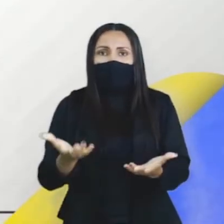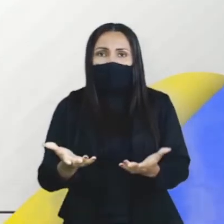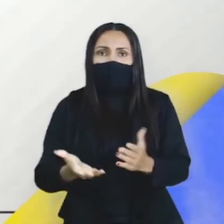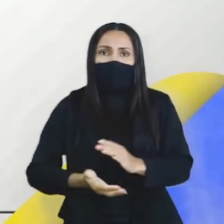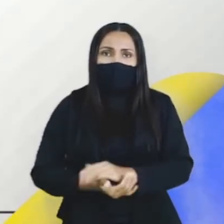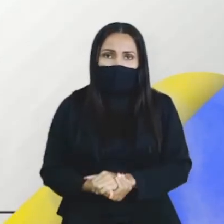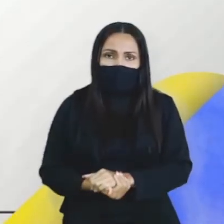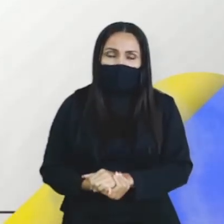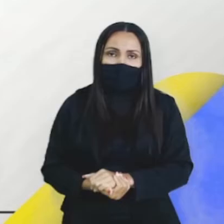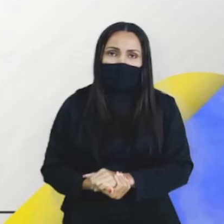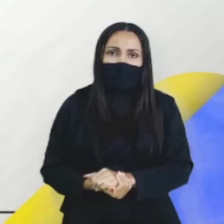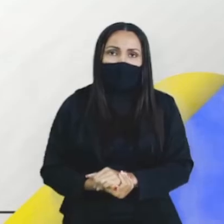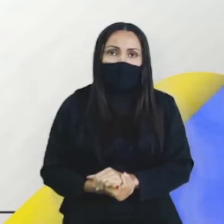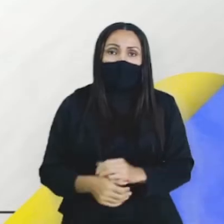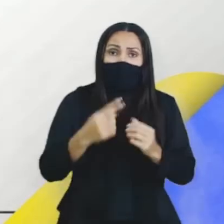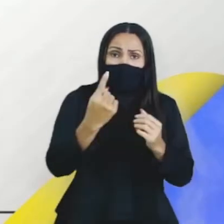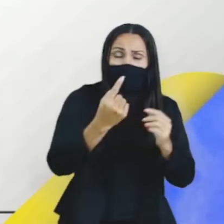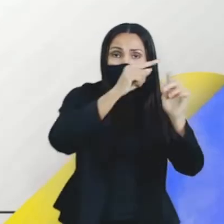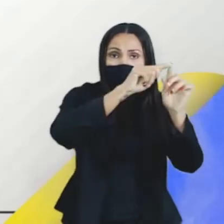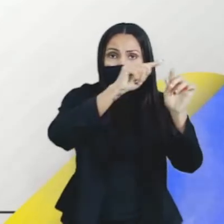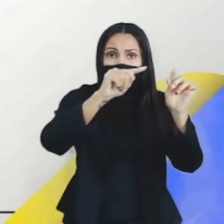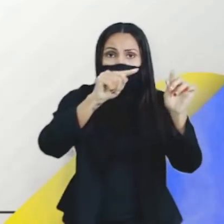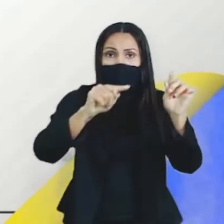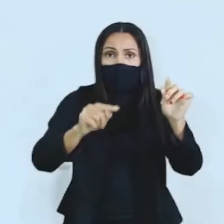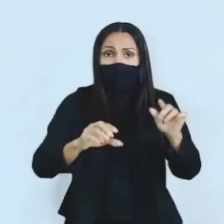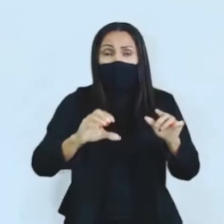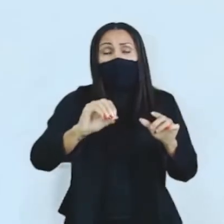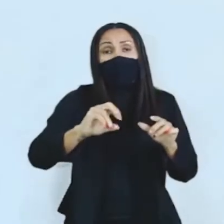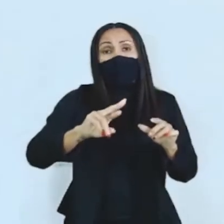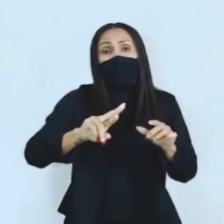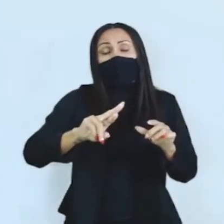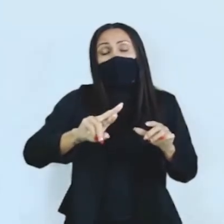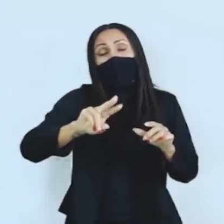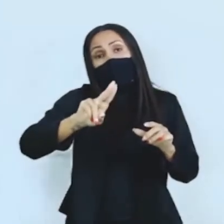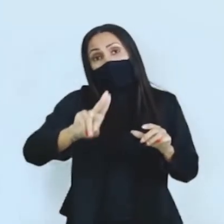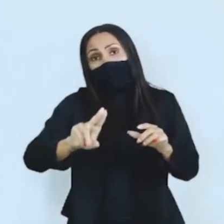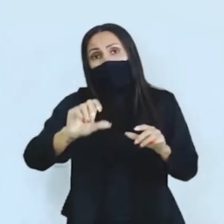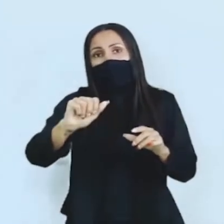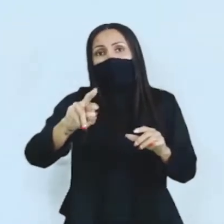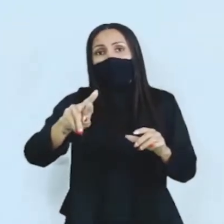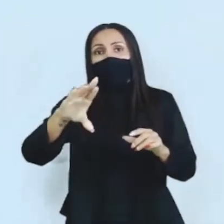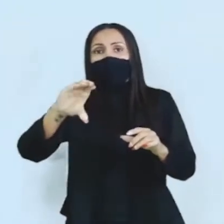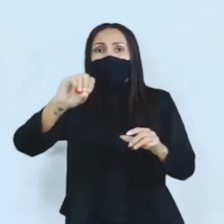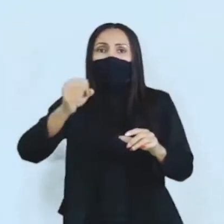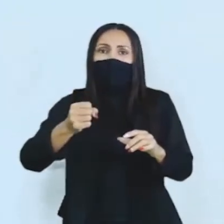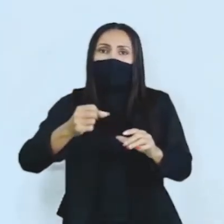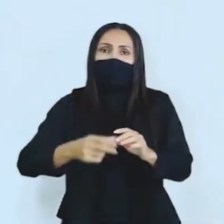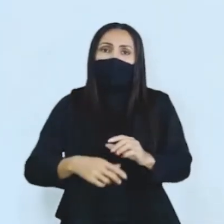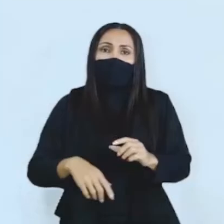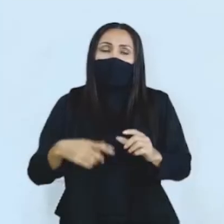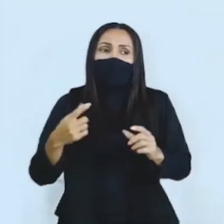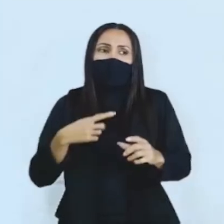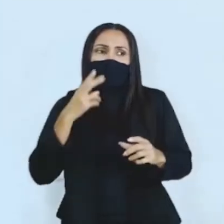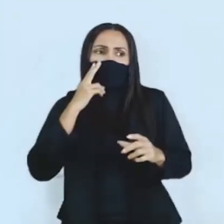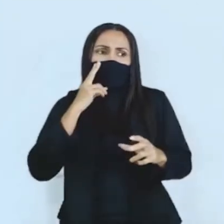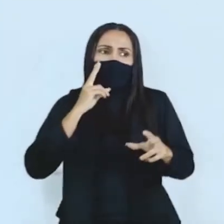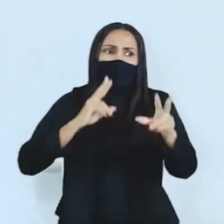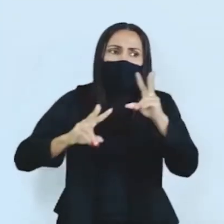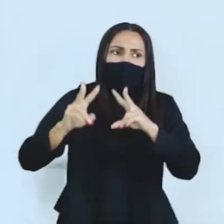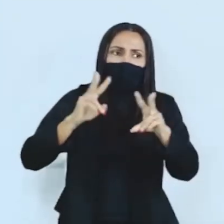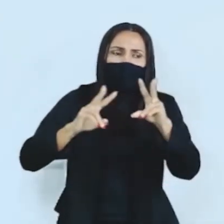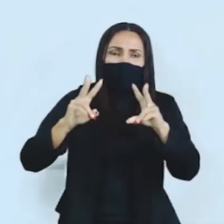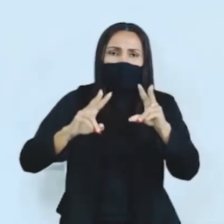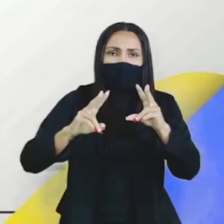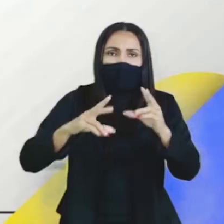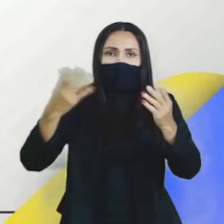serão ou uma circunferência ou arcos de circunferência. Mas na vista superior, inferior, lateral